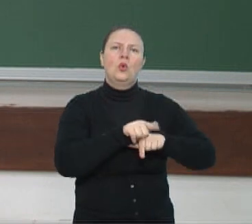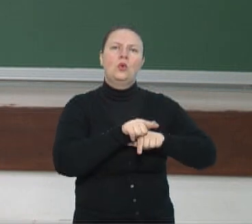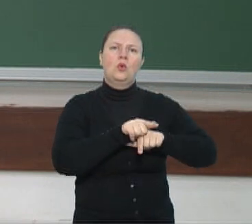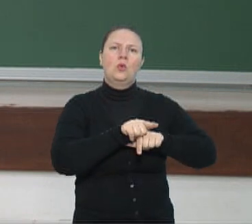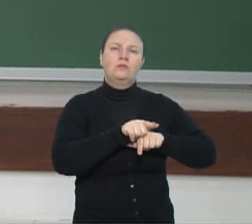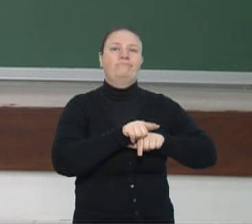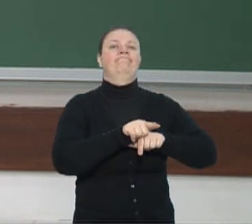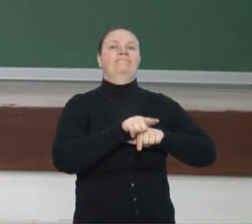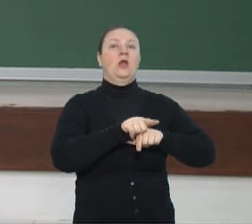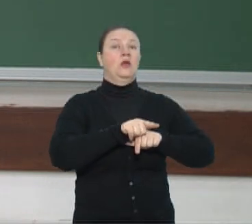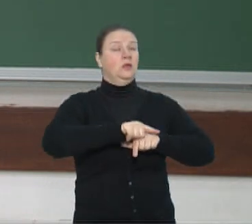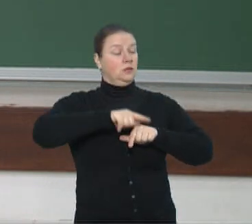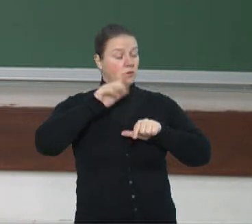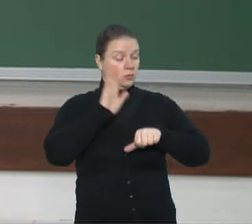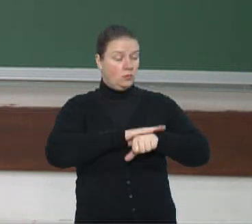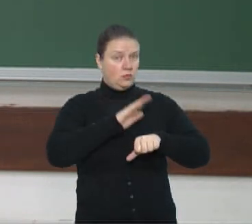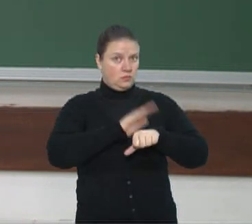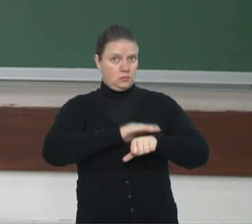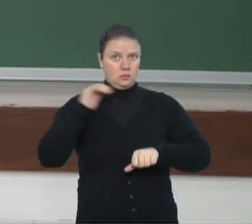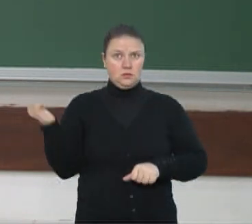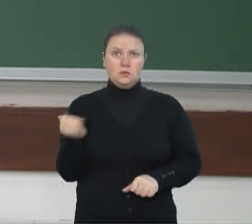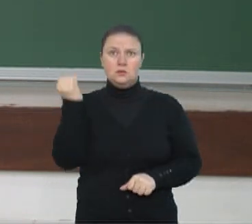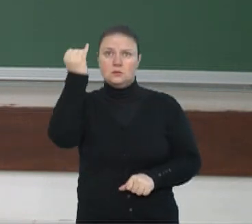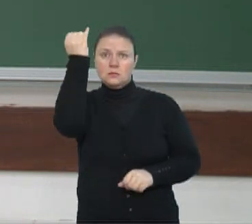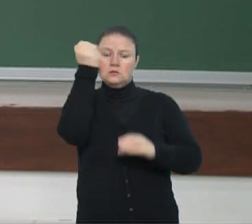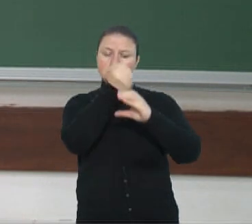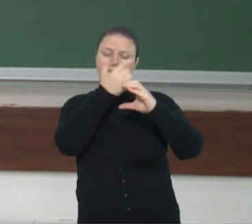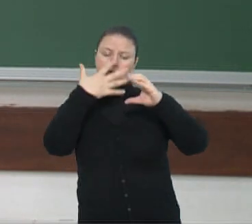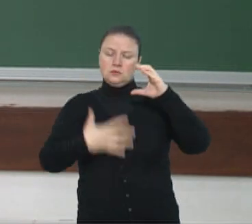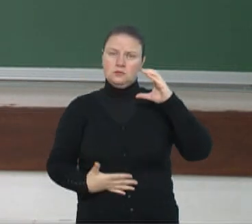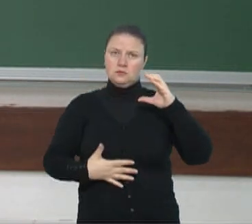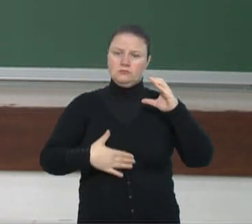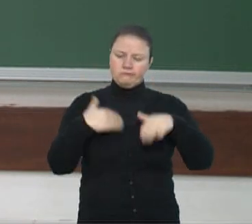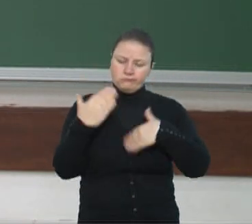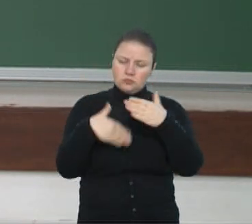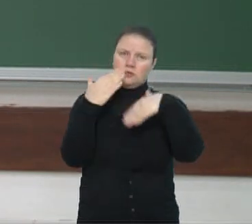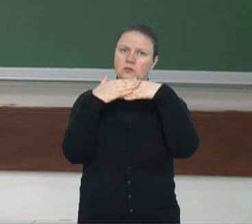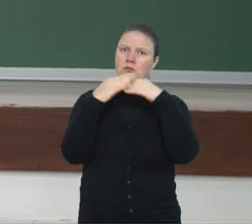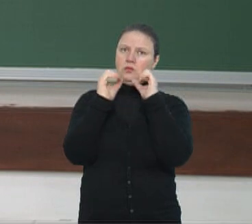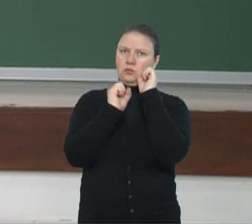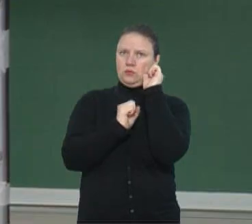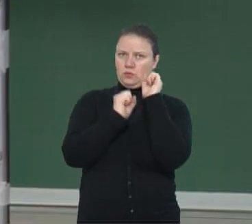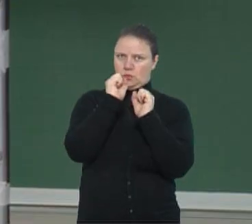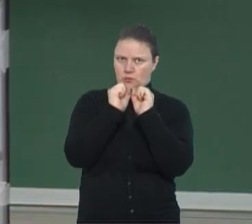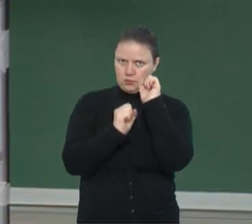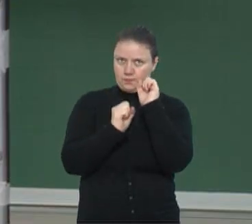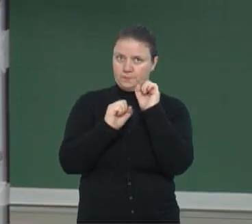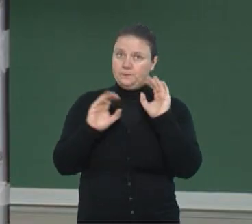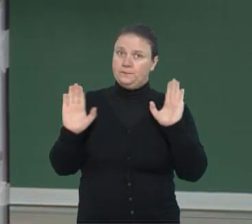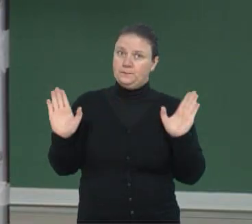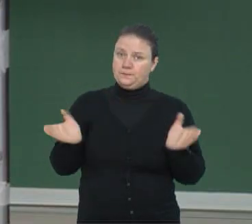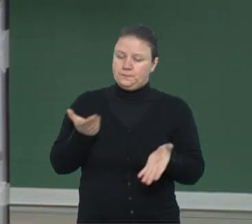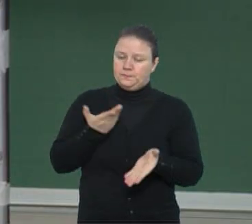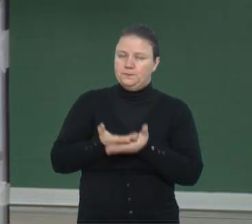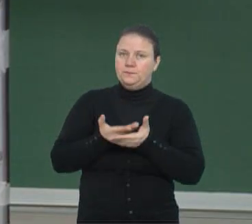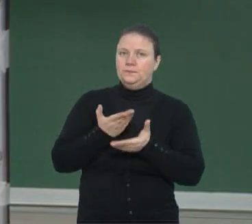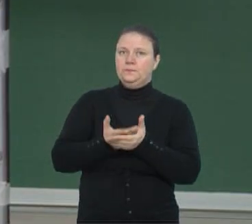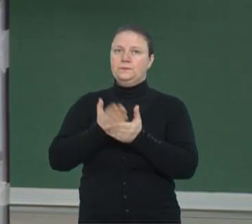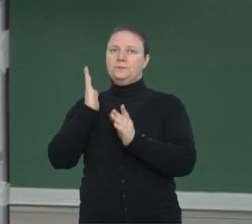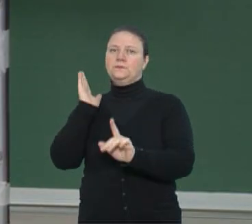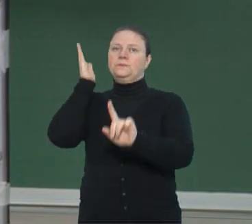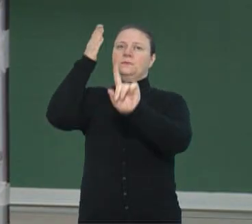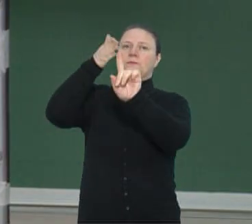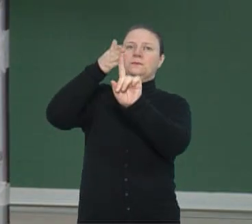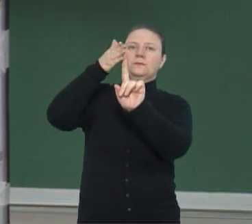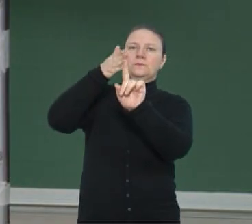importante, vai ser muito característico no início desse processo de industrialização. E qual é o objetivo da nossa aula de hoje? É, primeiro,